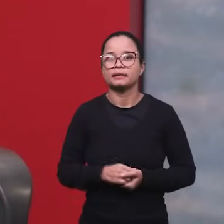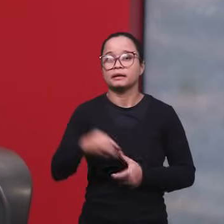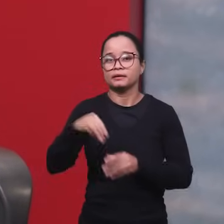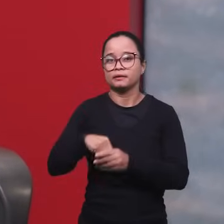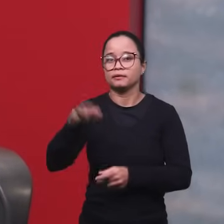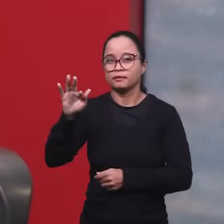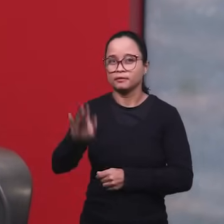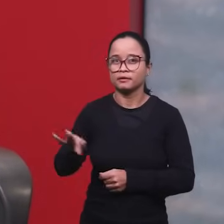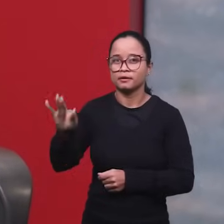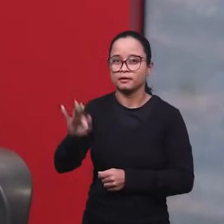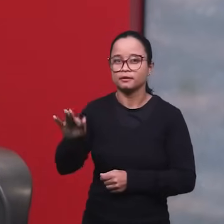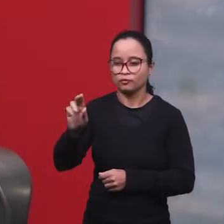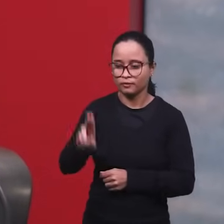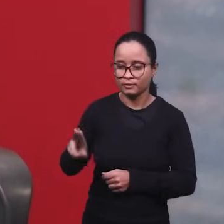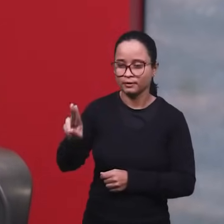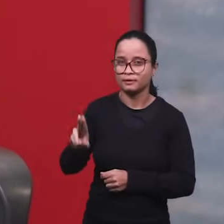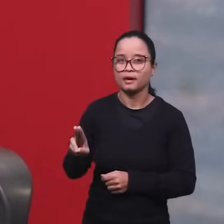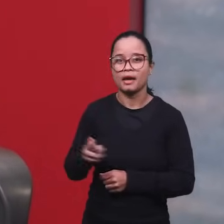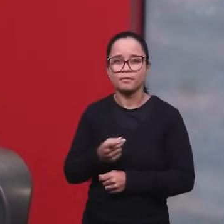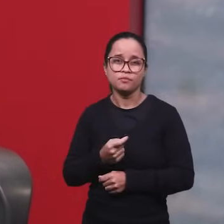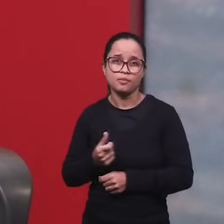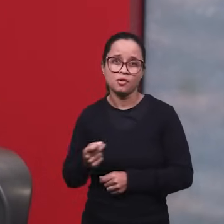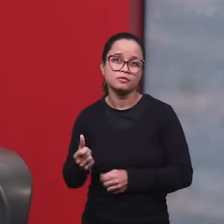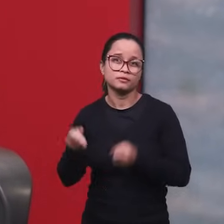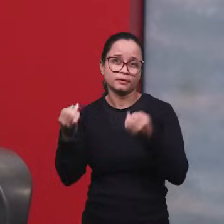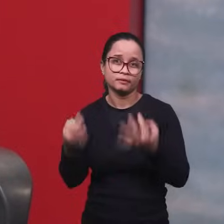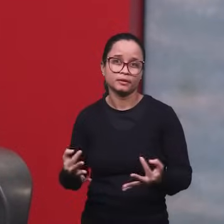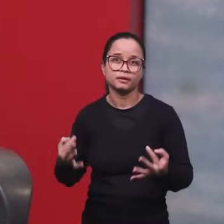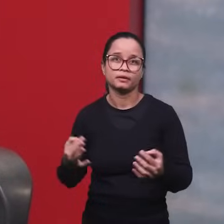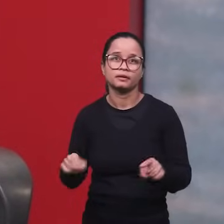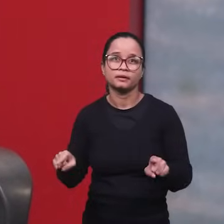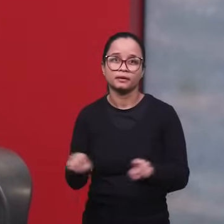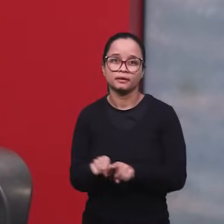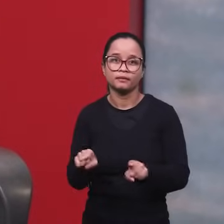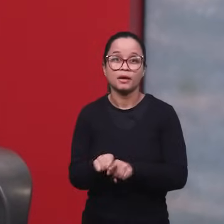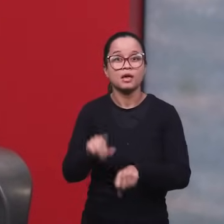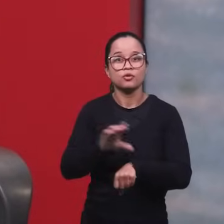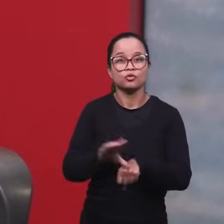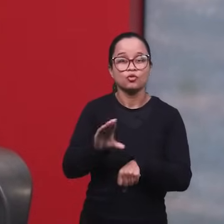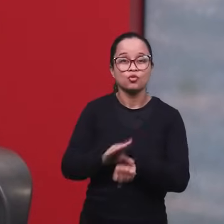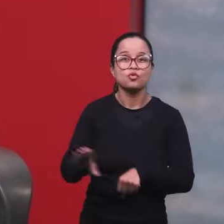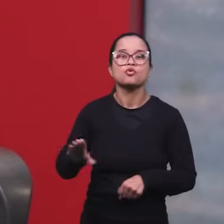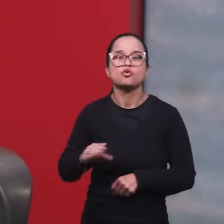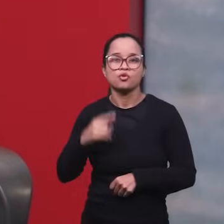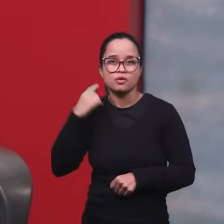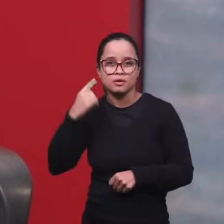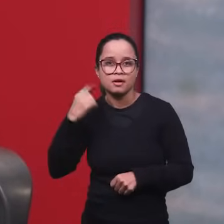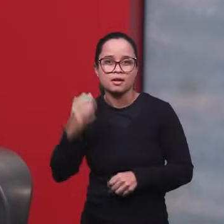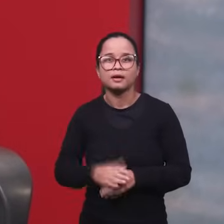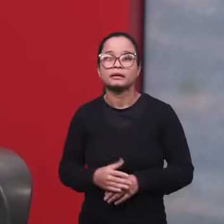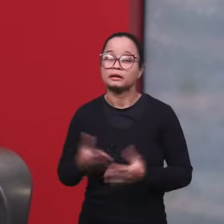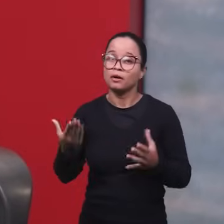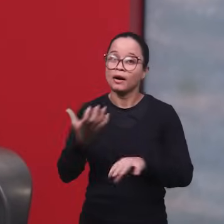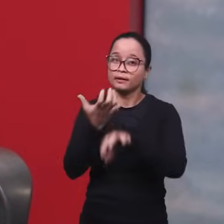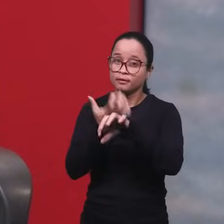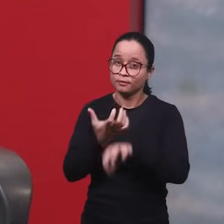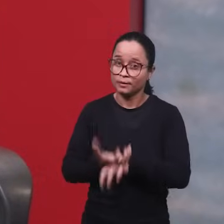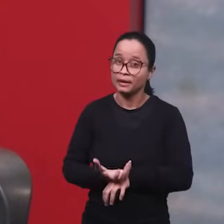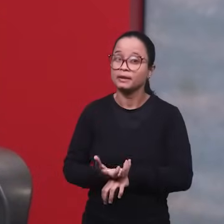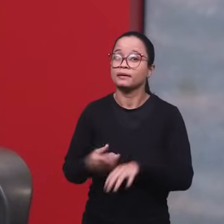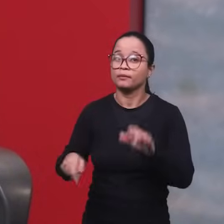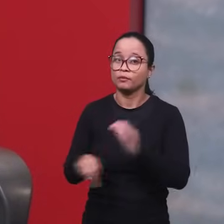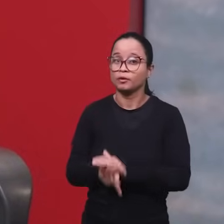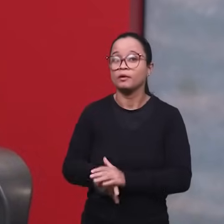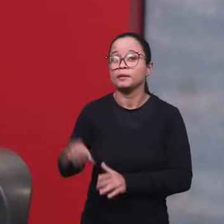nas faculdades, no campo universitário, fala-se pouco, né? Inclusive no curso de Direito, nem tinha essa matéria previdenciária. Há pouco tempo que foi